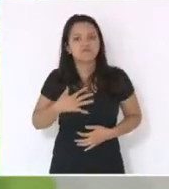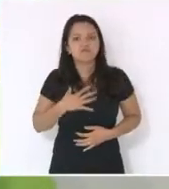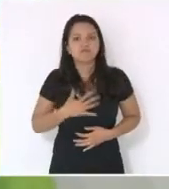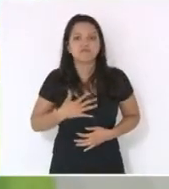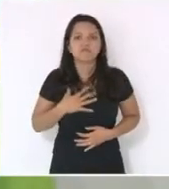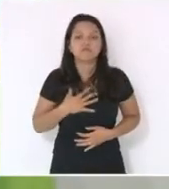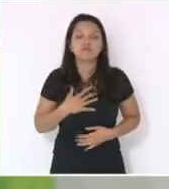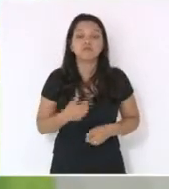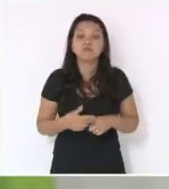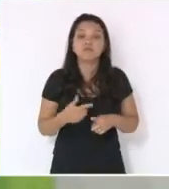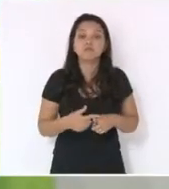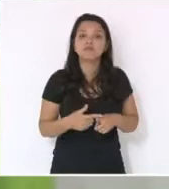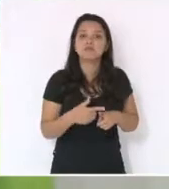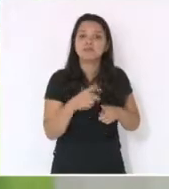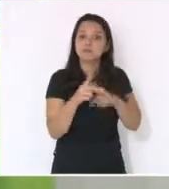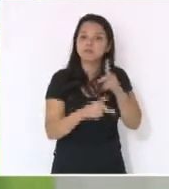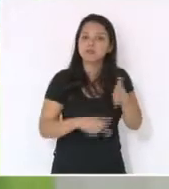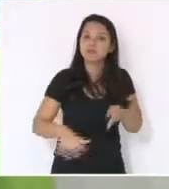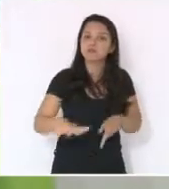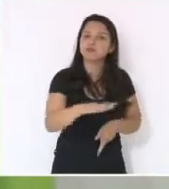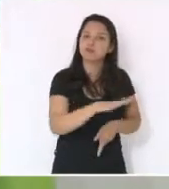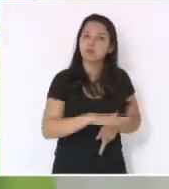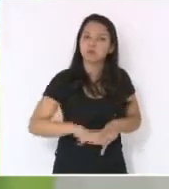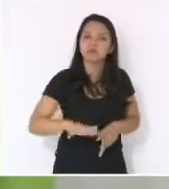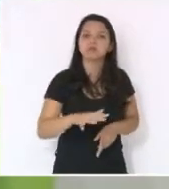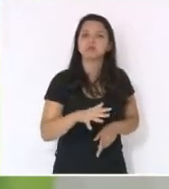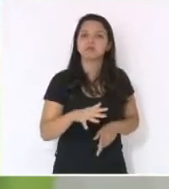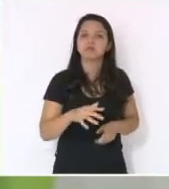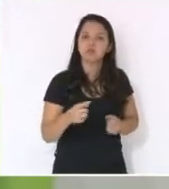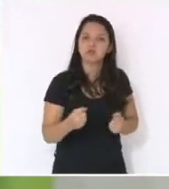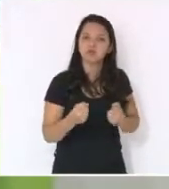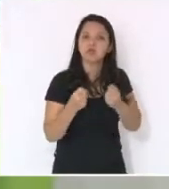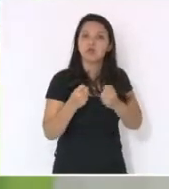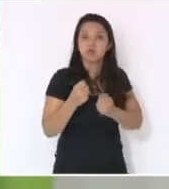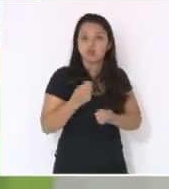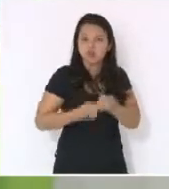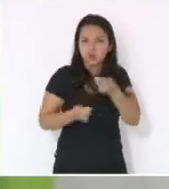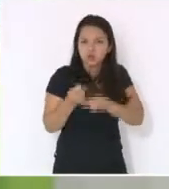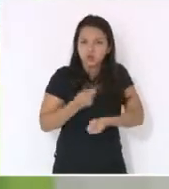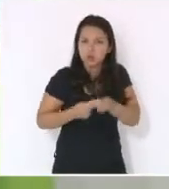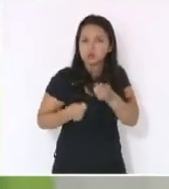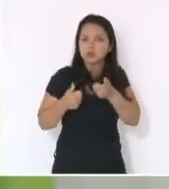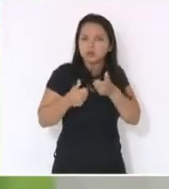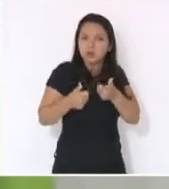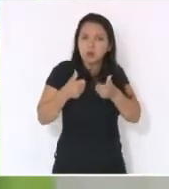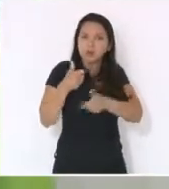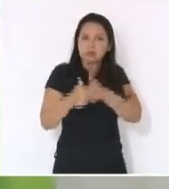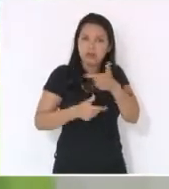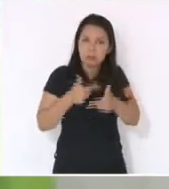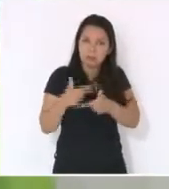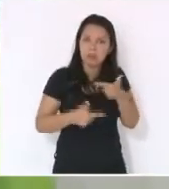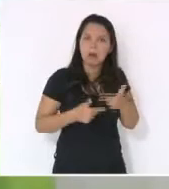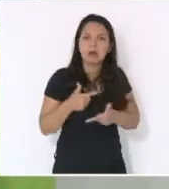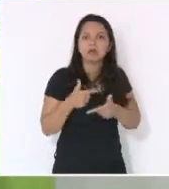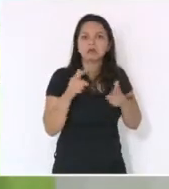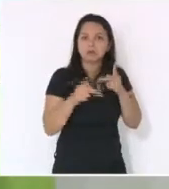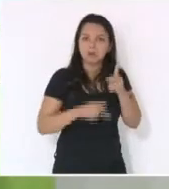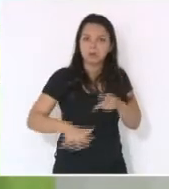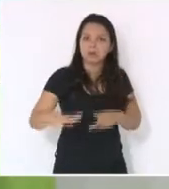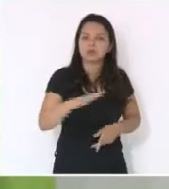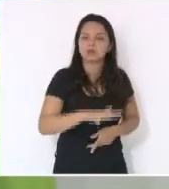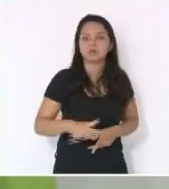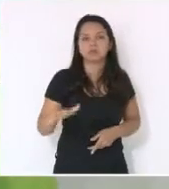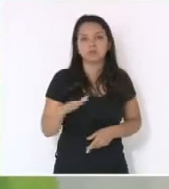pela nossa gente, pela força econômica, pela força de trabalho do nosso povo, uma cidade